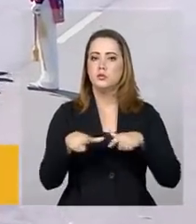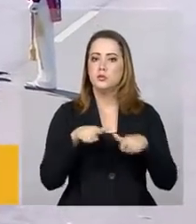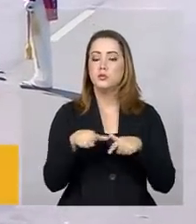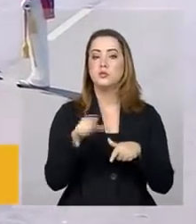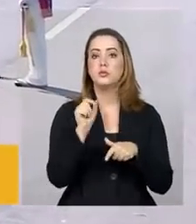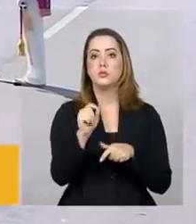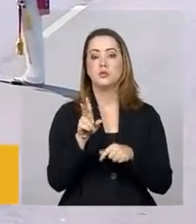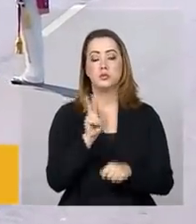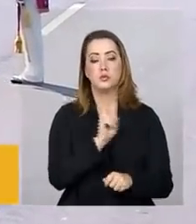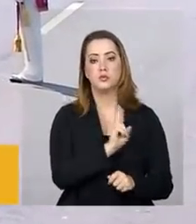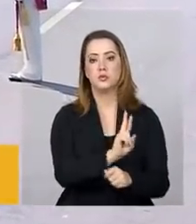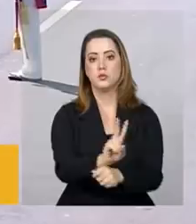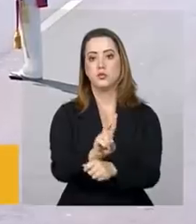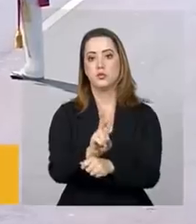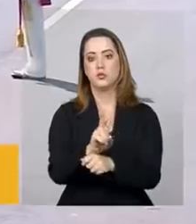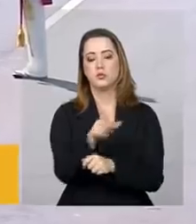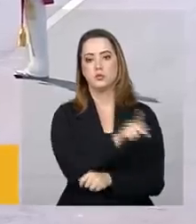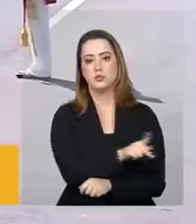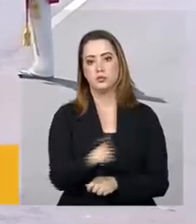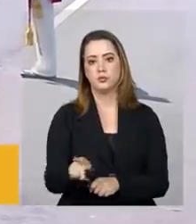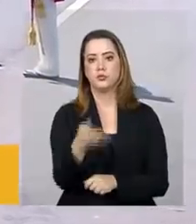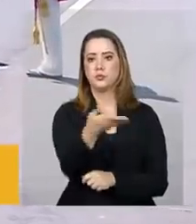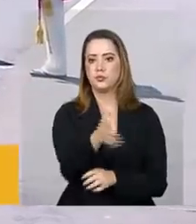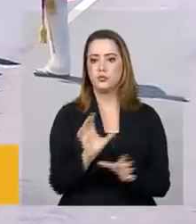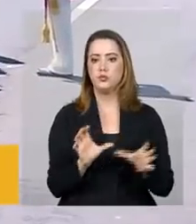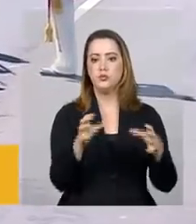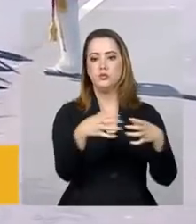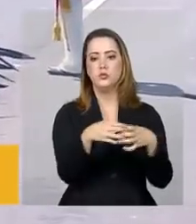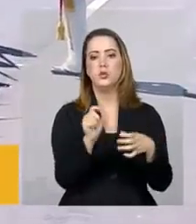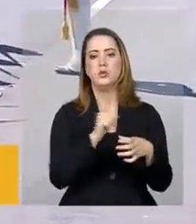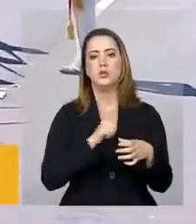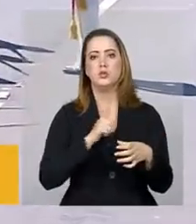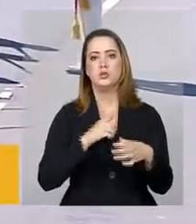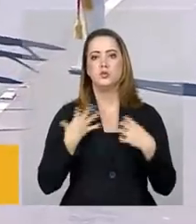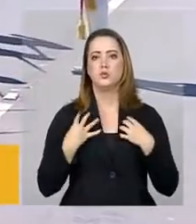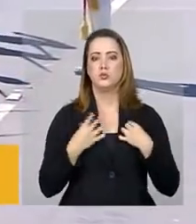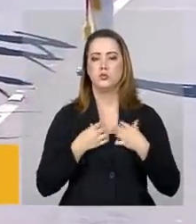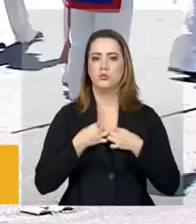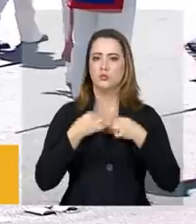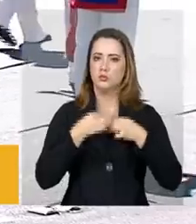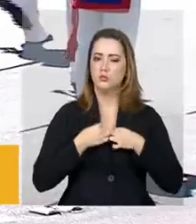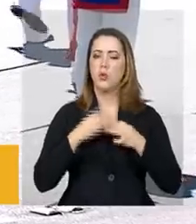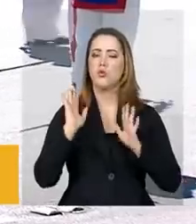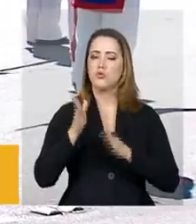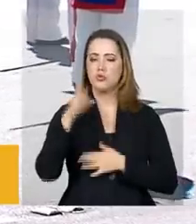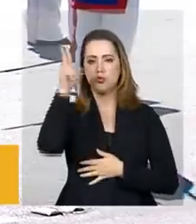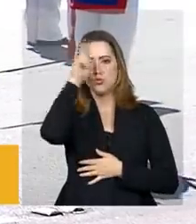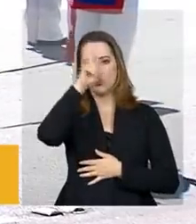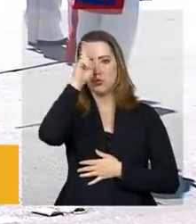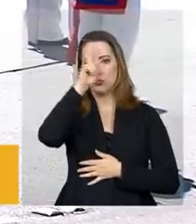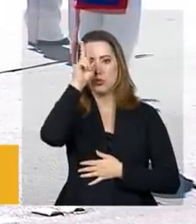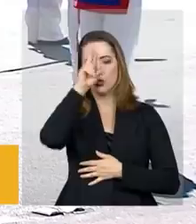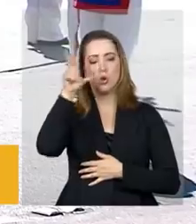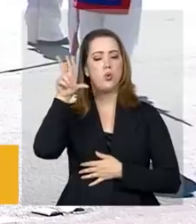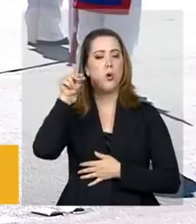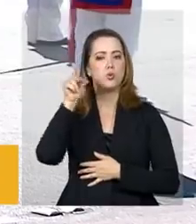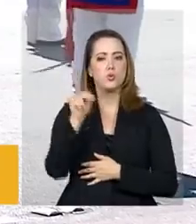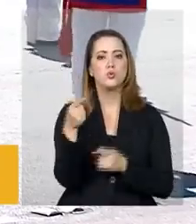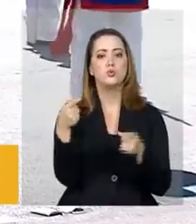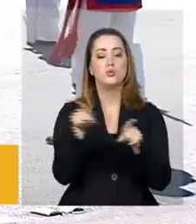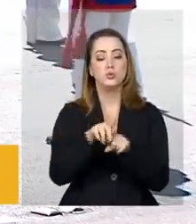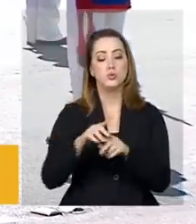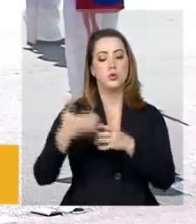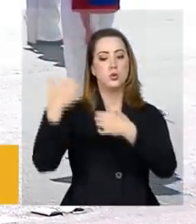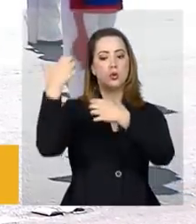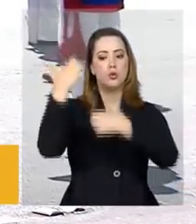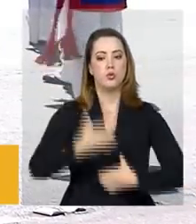Presidencial. A companhia enverga o tradicional uniforme histórico de gala azul e o armamento utilizado é